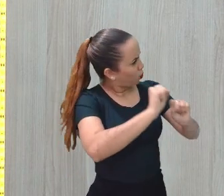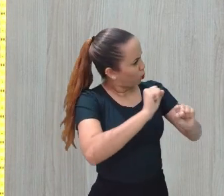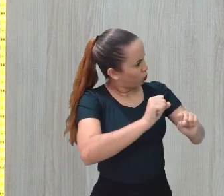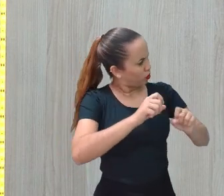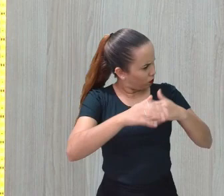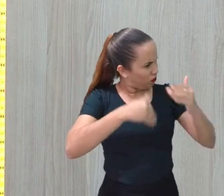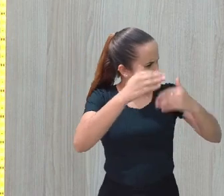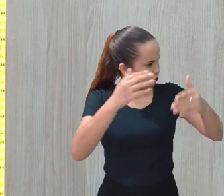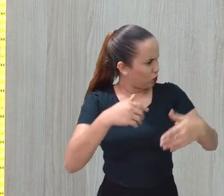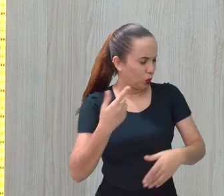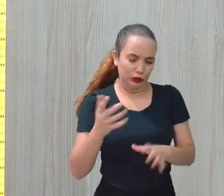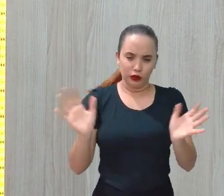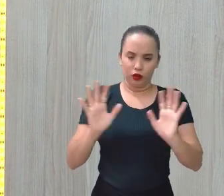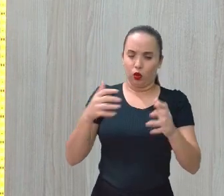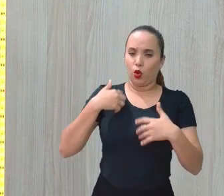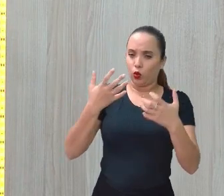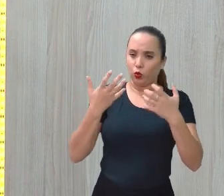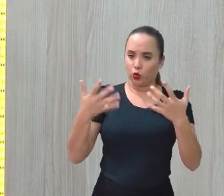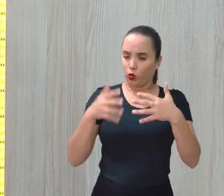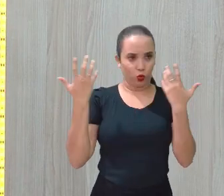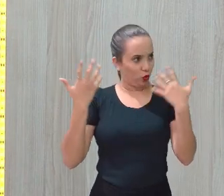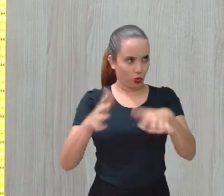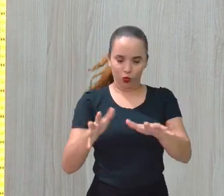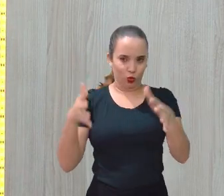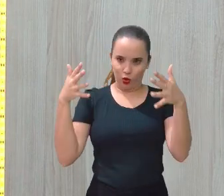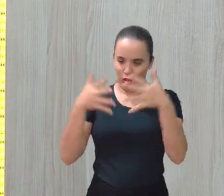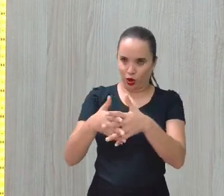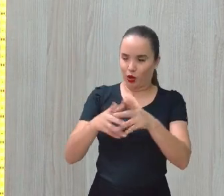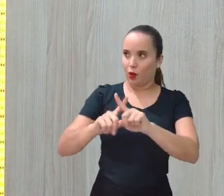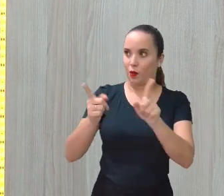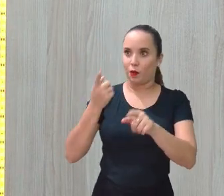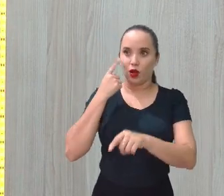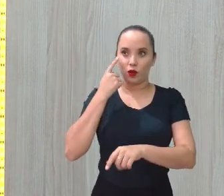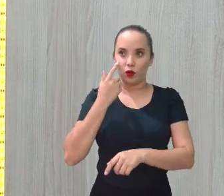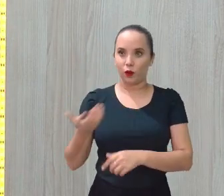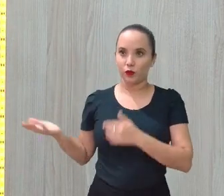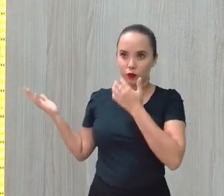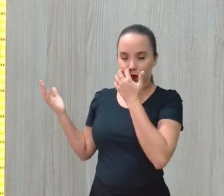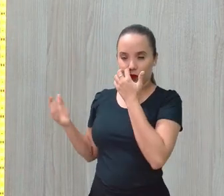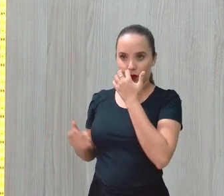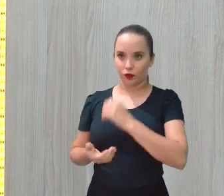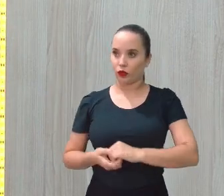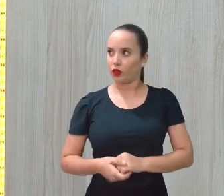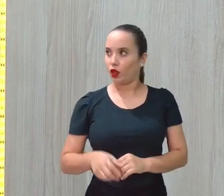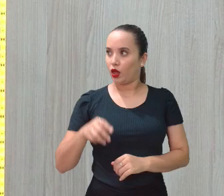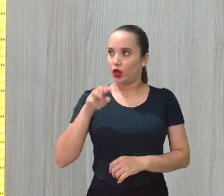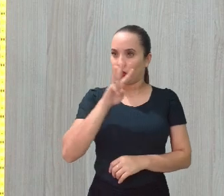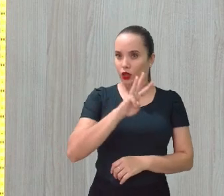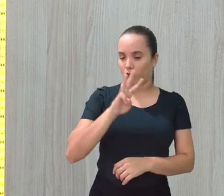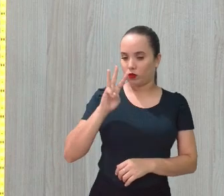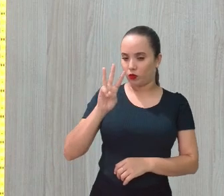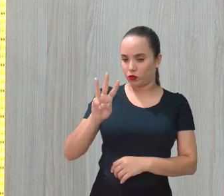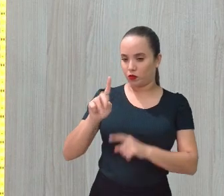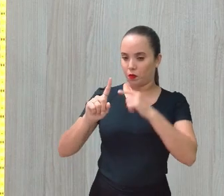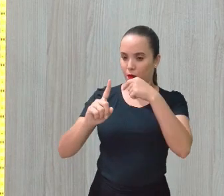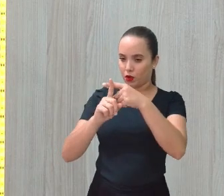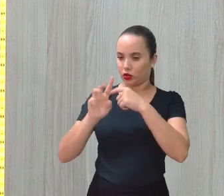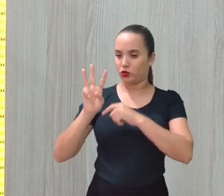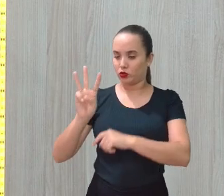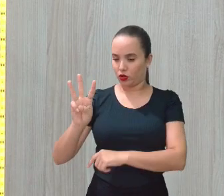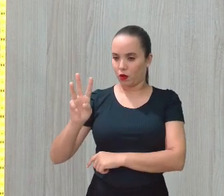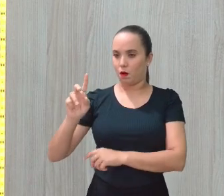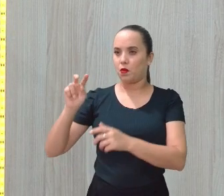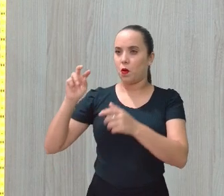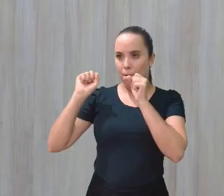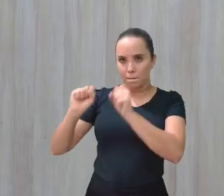alguma coisa ou se eu vou atrapalhar, mas enfim, olha só. W mais W poderia ficar 2W igual a 20,